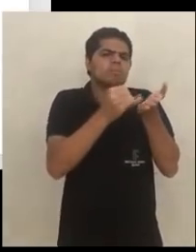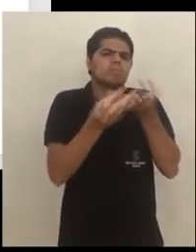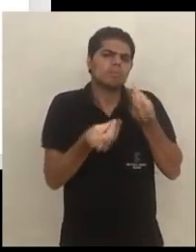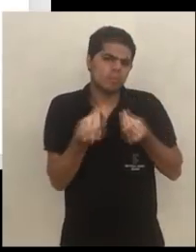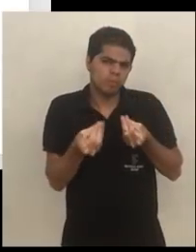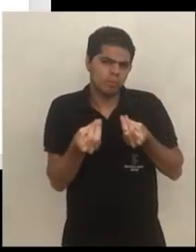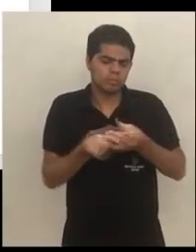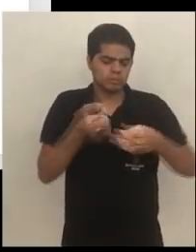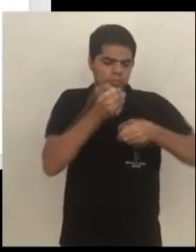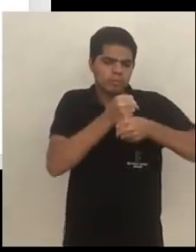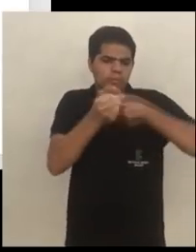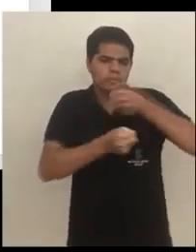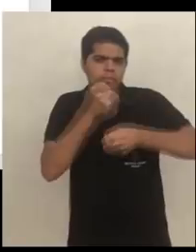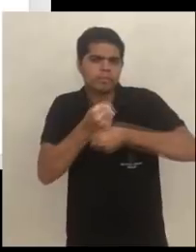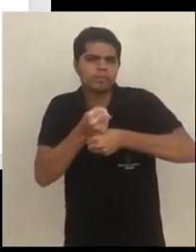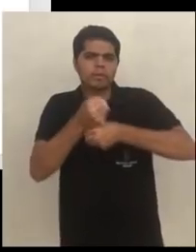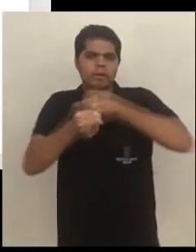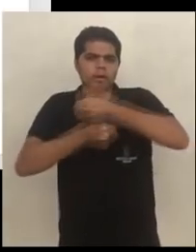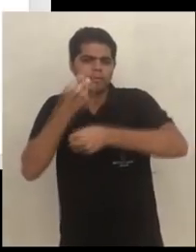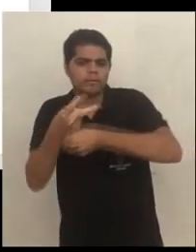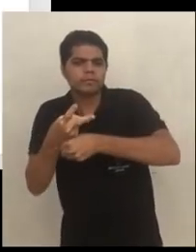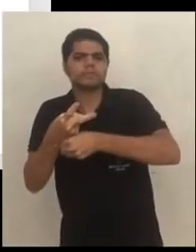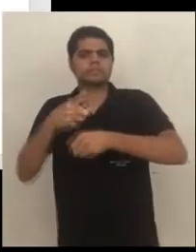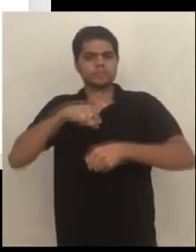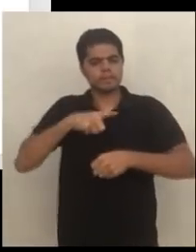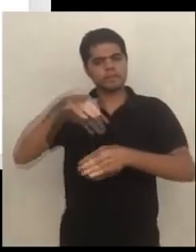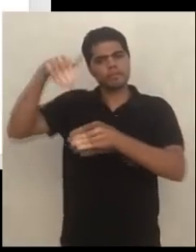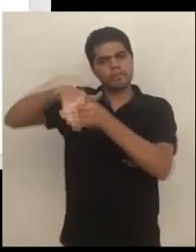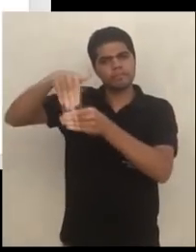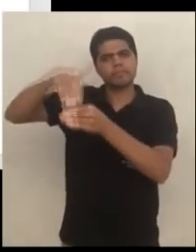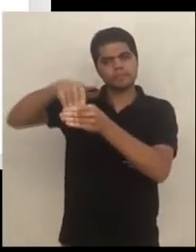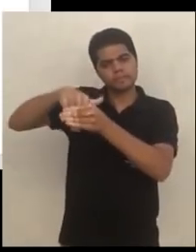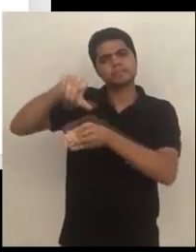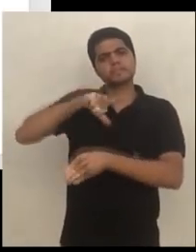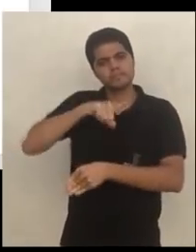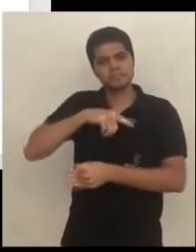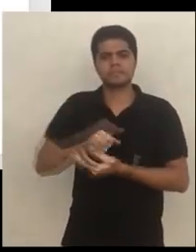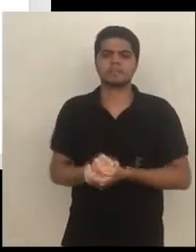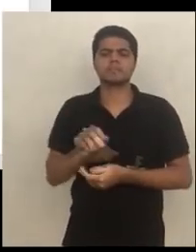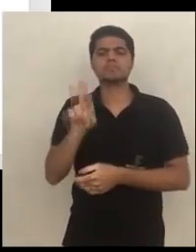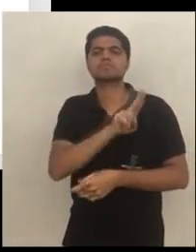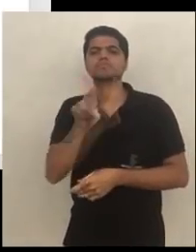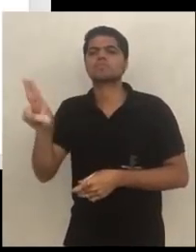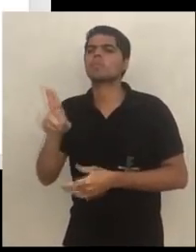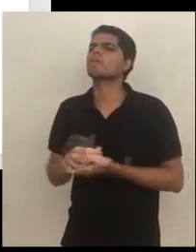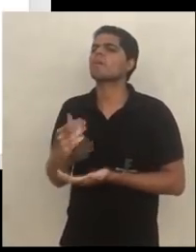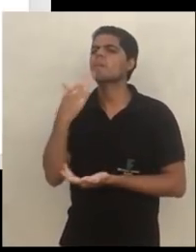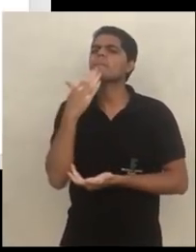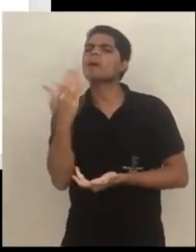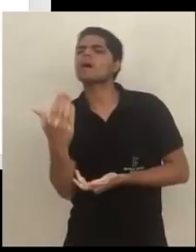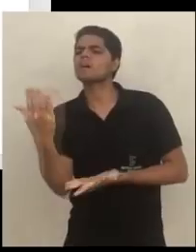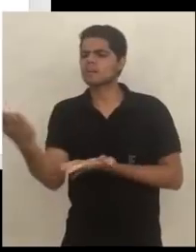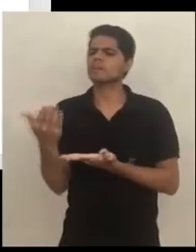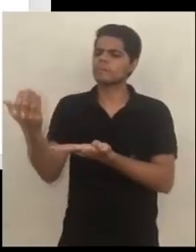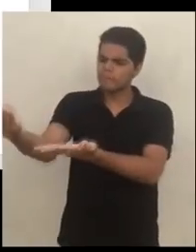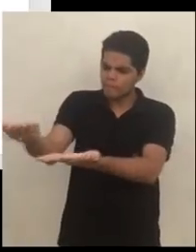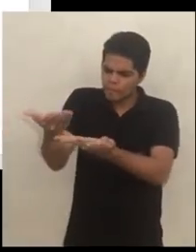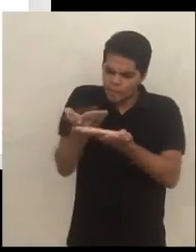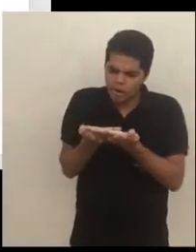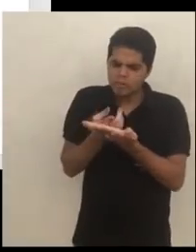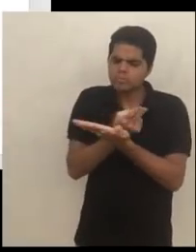anos tem uma eleição e aí os nomes são encaminhados, geralmente é paritário, né? Então, se tiverem